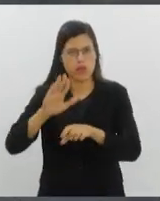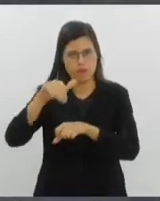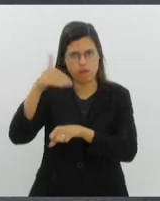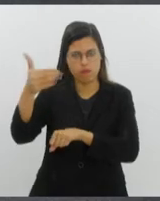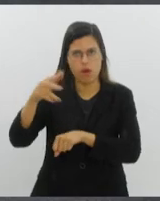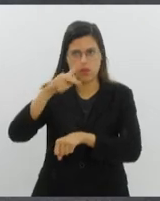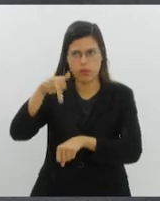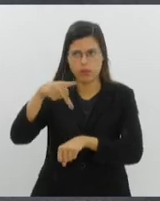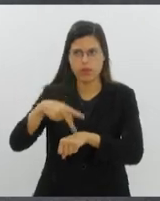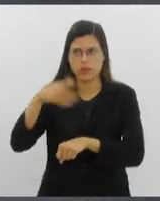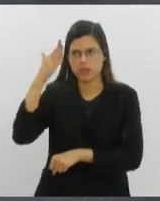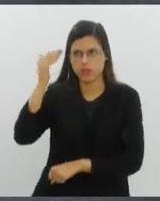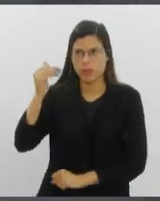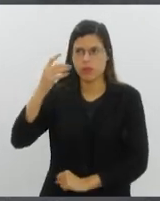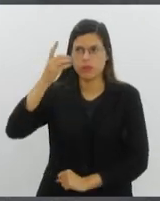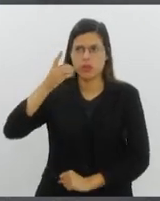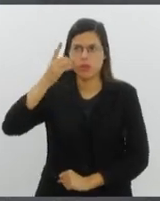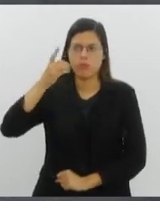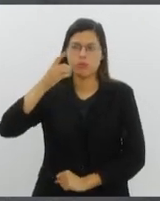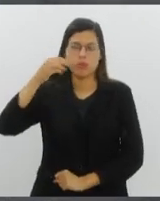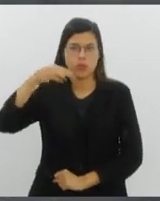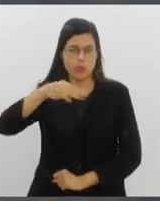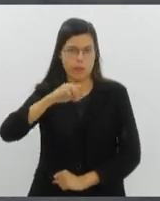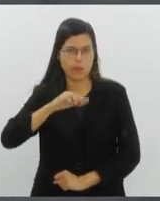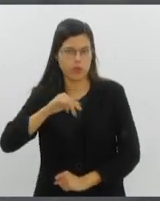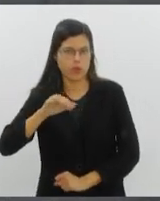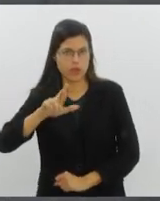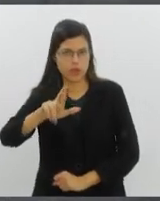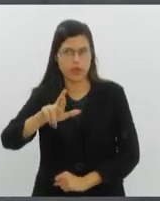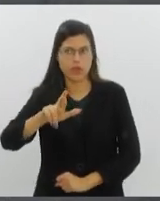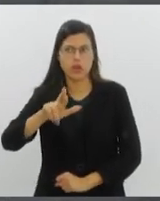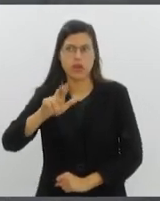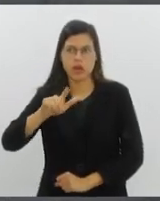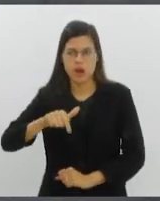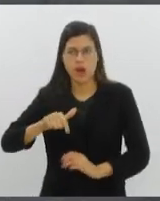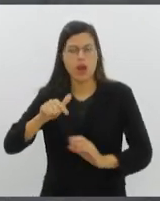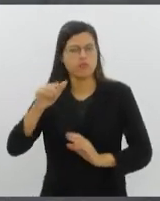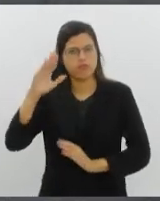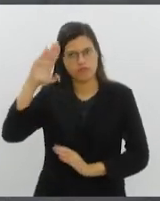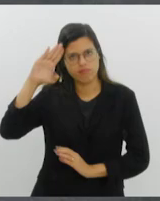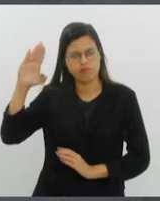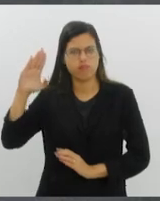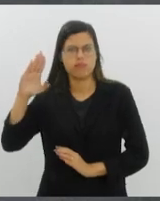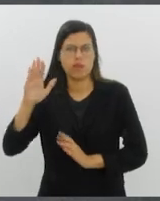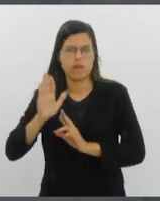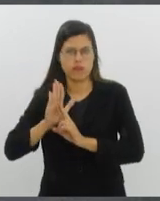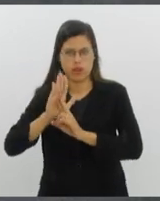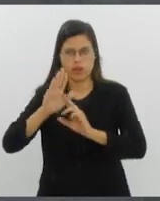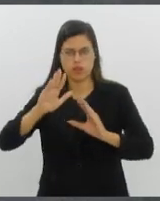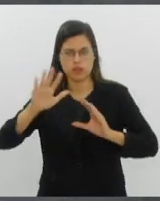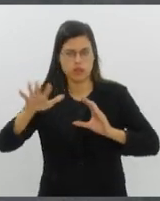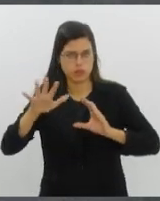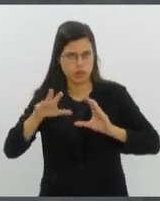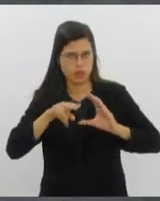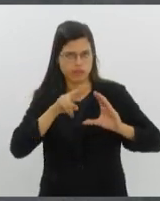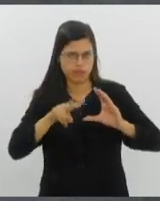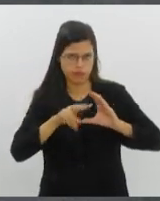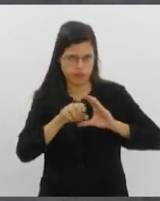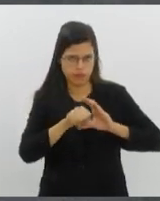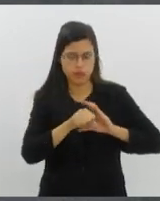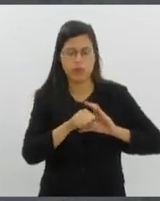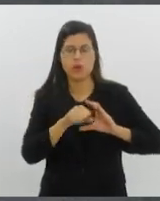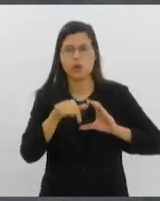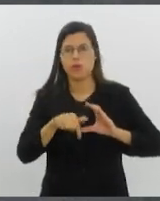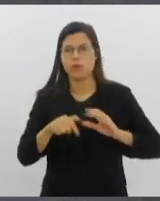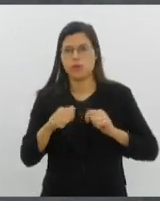se destacando como um dos aliados fundamentais do audiovisual aqui feito, produzido pelo Estado do Rio de